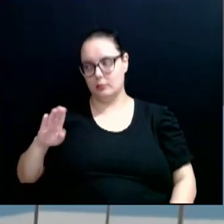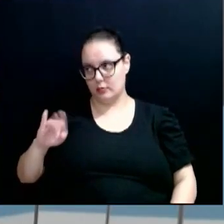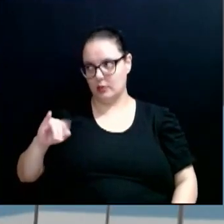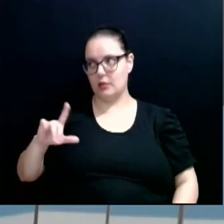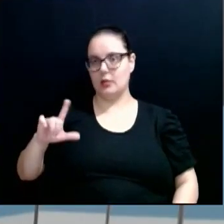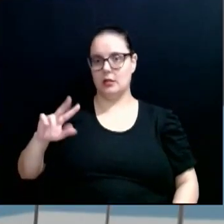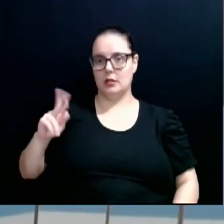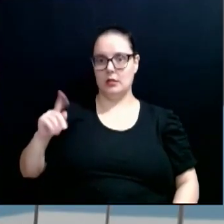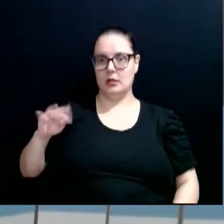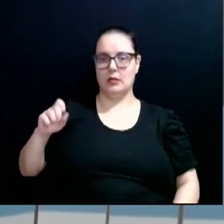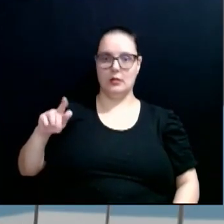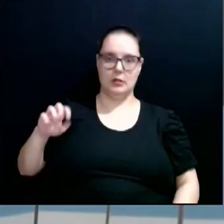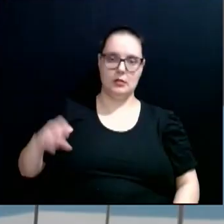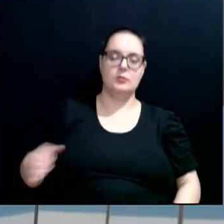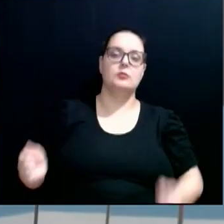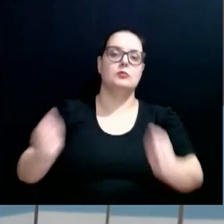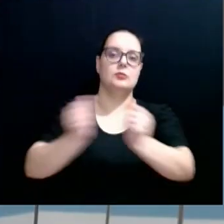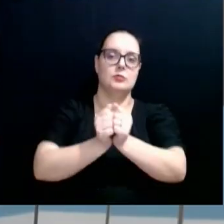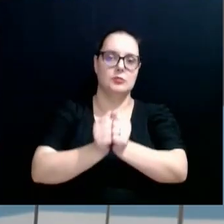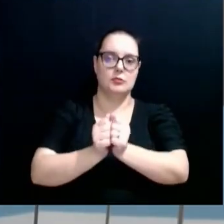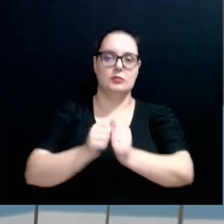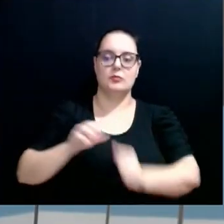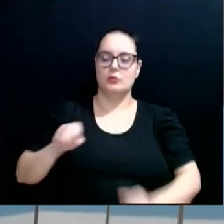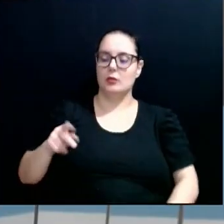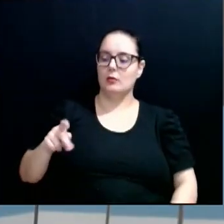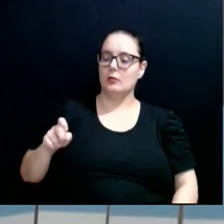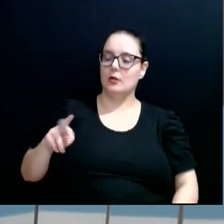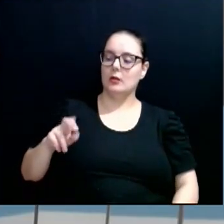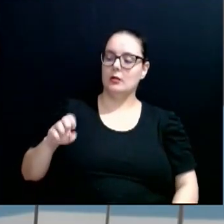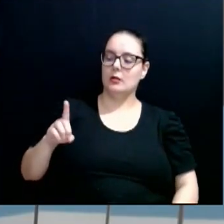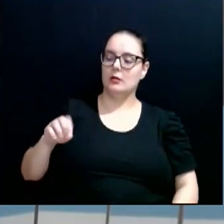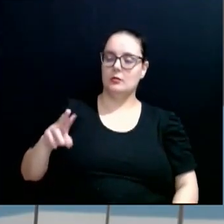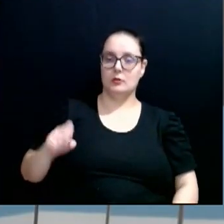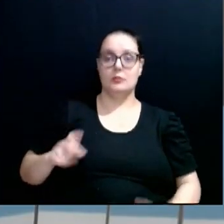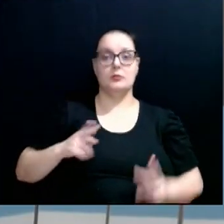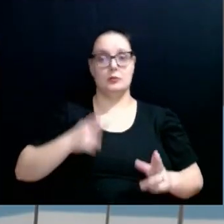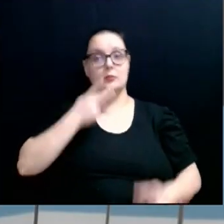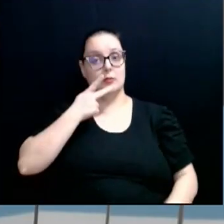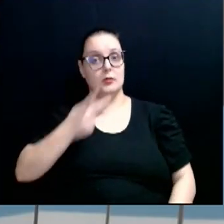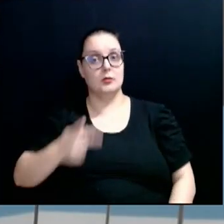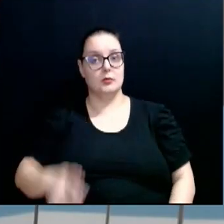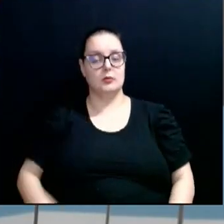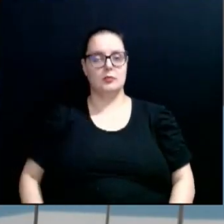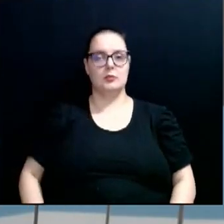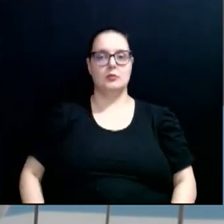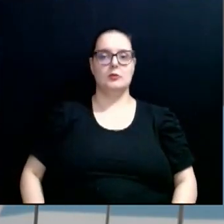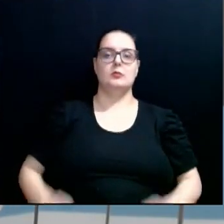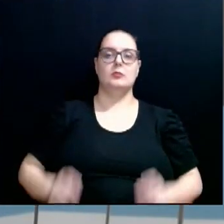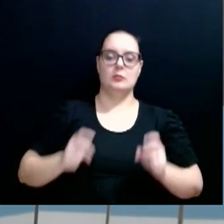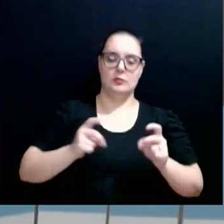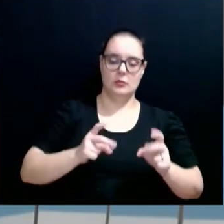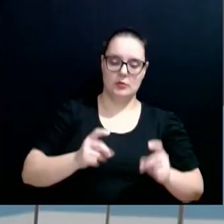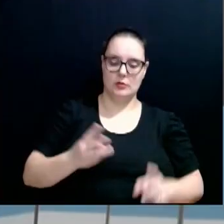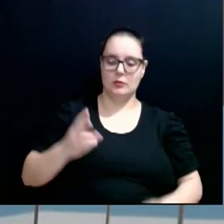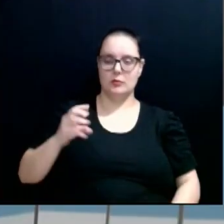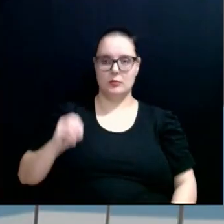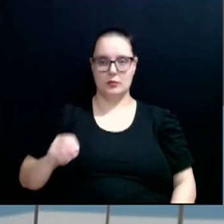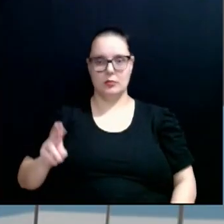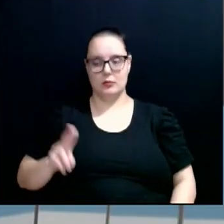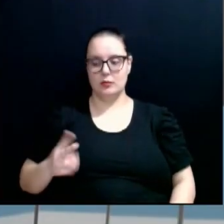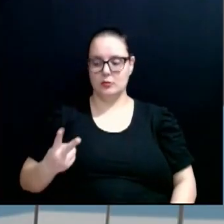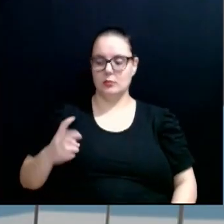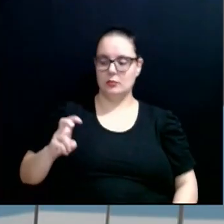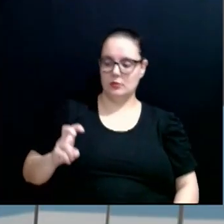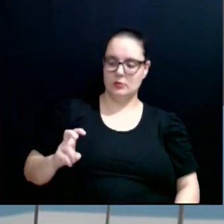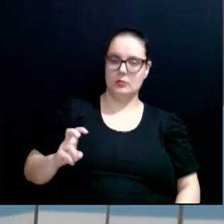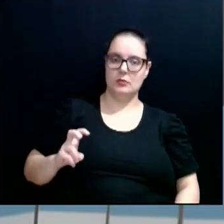junto com os operadores, né? Então, como eu disse, vendeu 30, usou 25, vamos